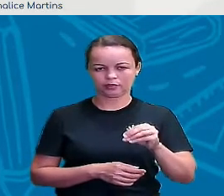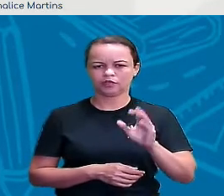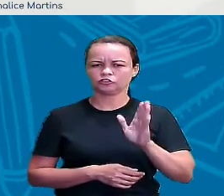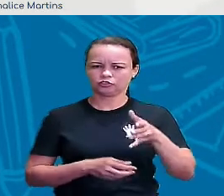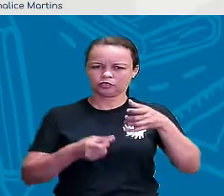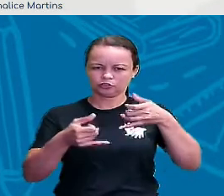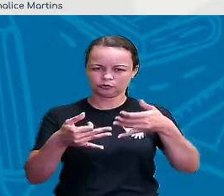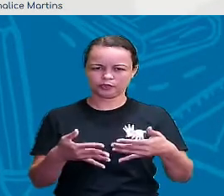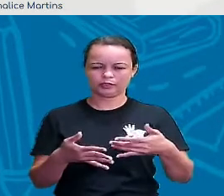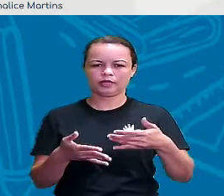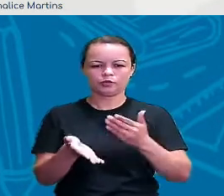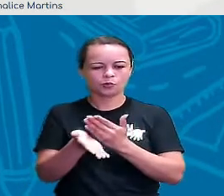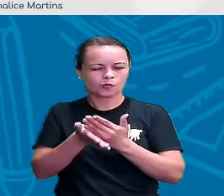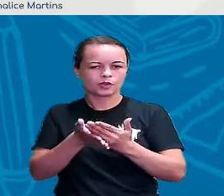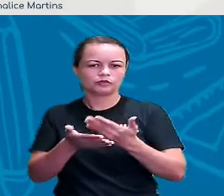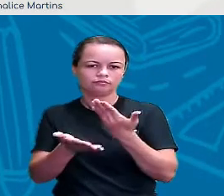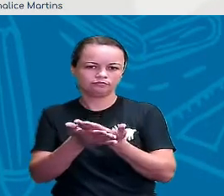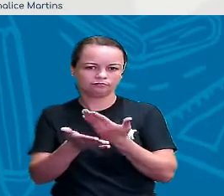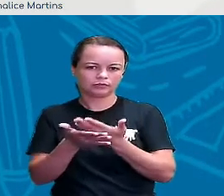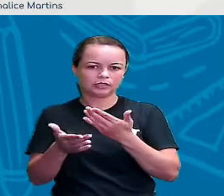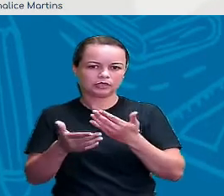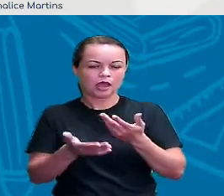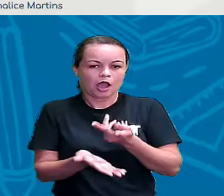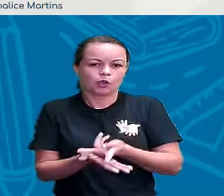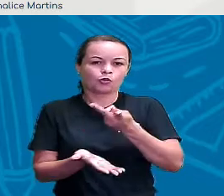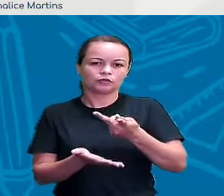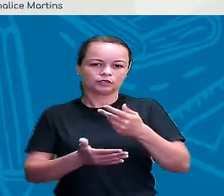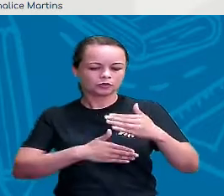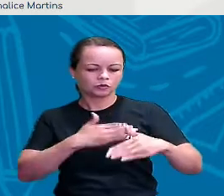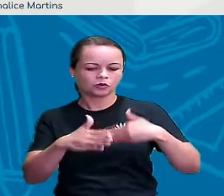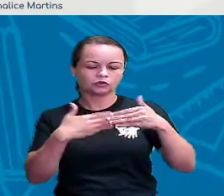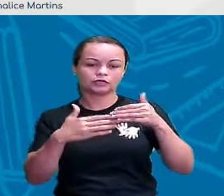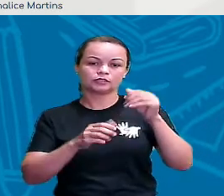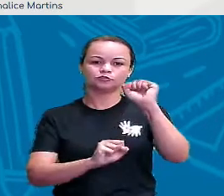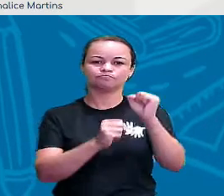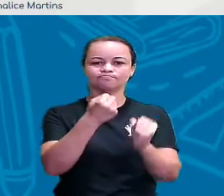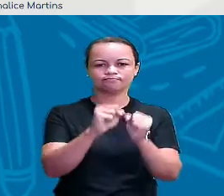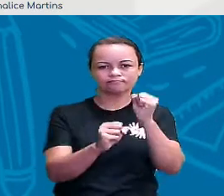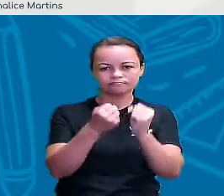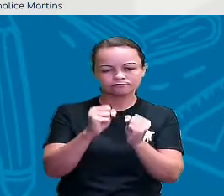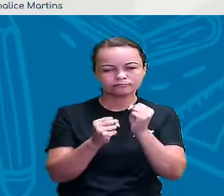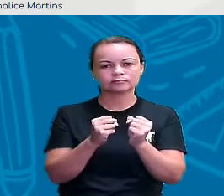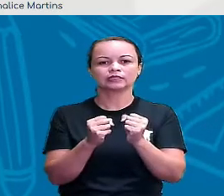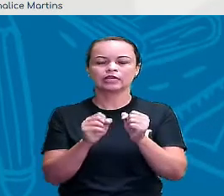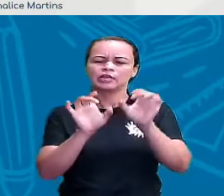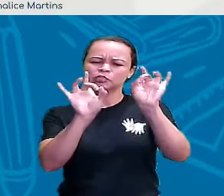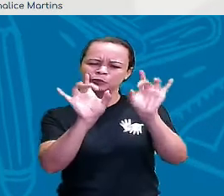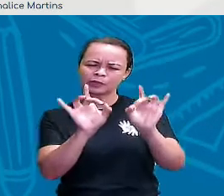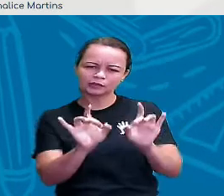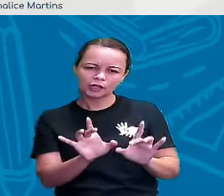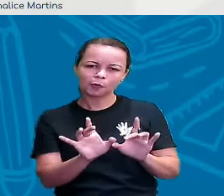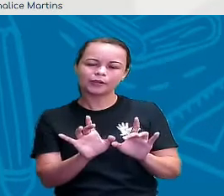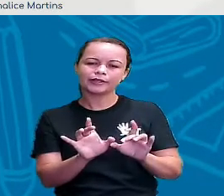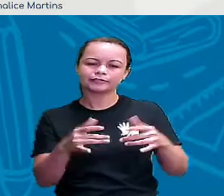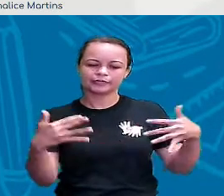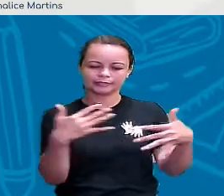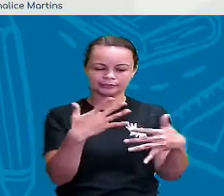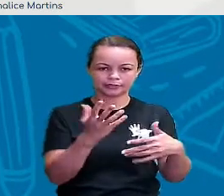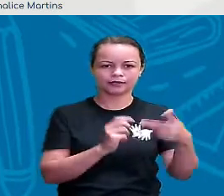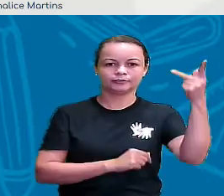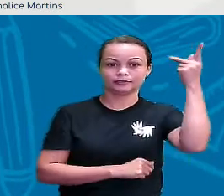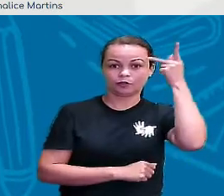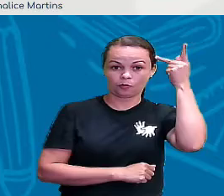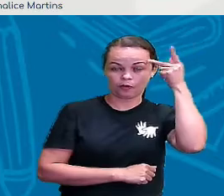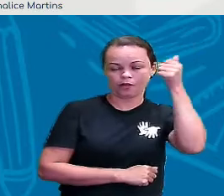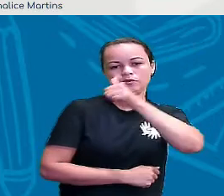da aula, né? Ocorreu aí o processo de industrialização especialmente nas cidades de São